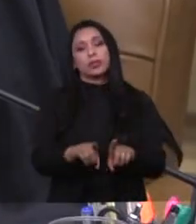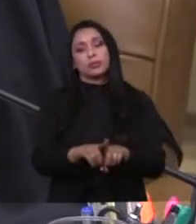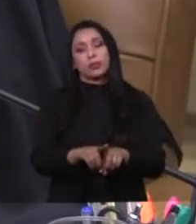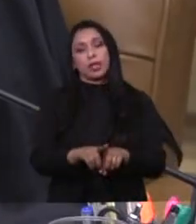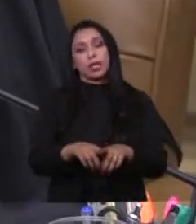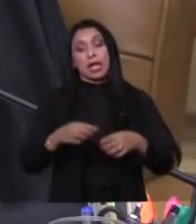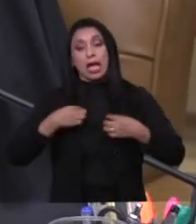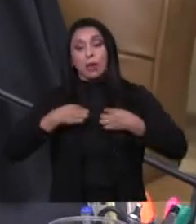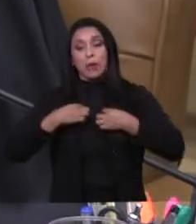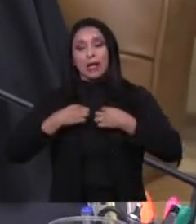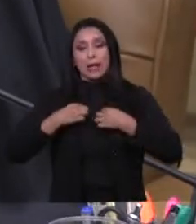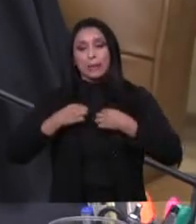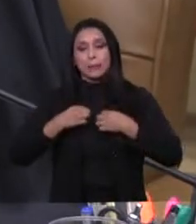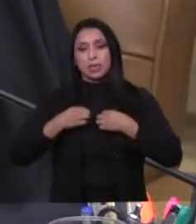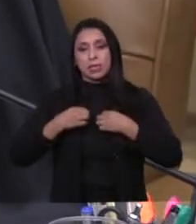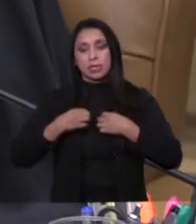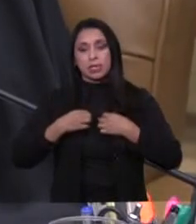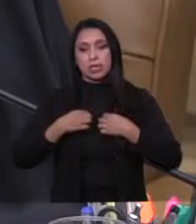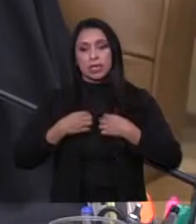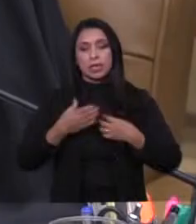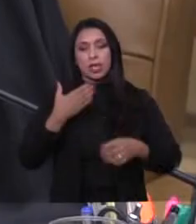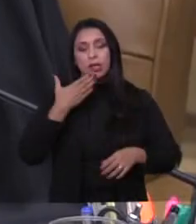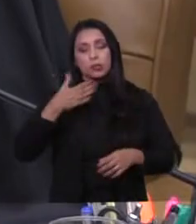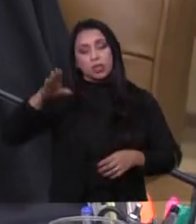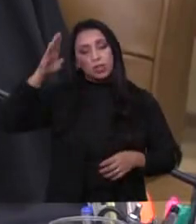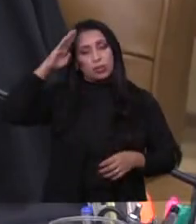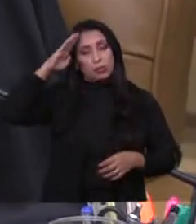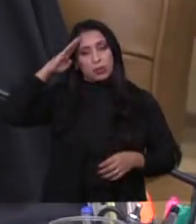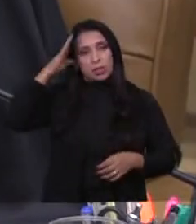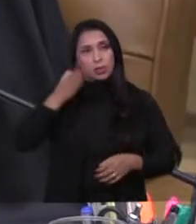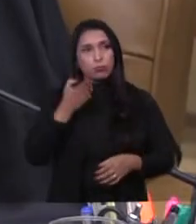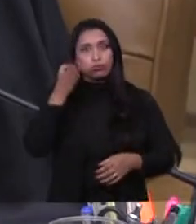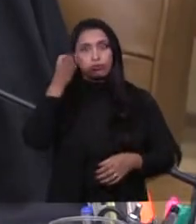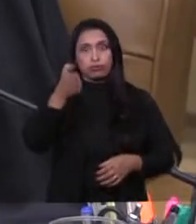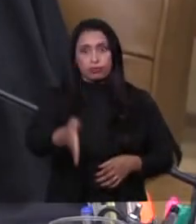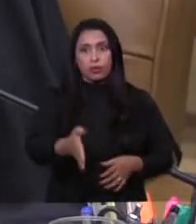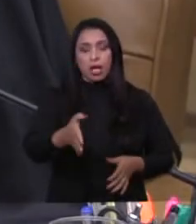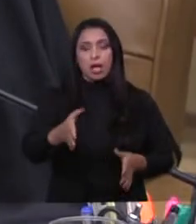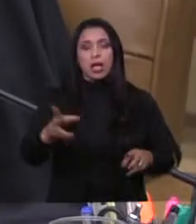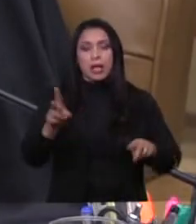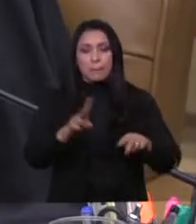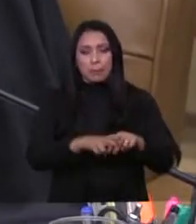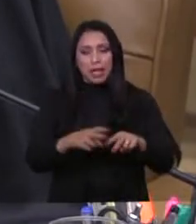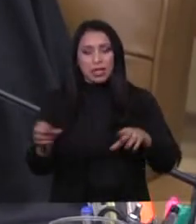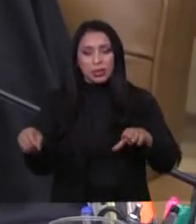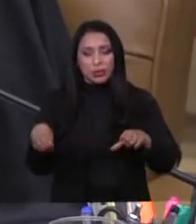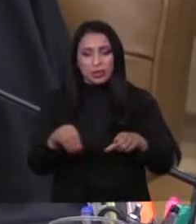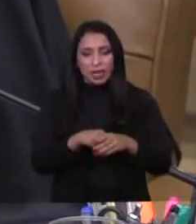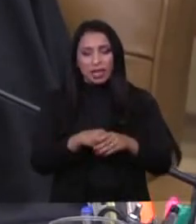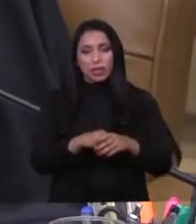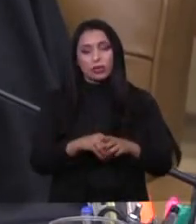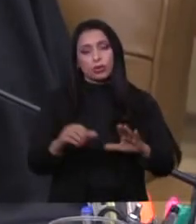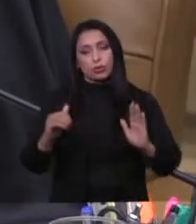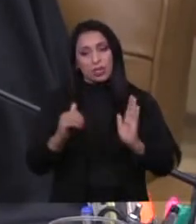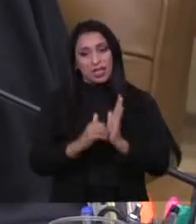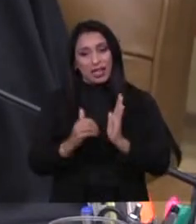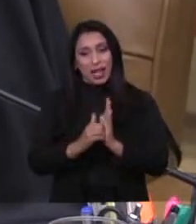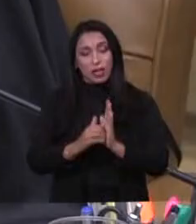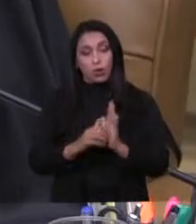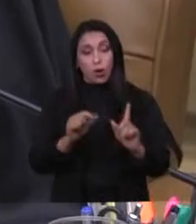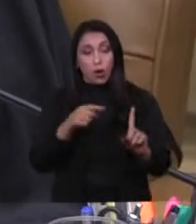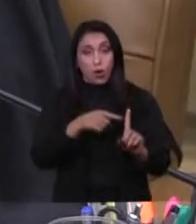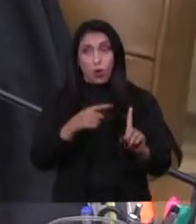uma camiseta pedindo a intervenção militar e ter sido preso dentro das dependências do Senado, o réu gravou